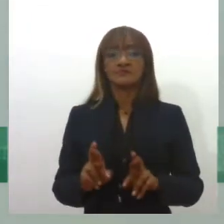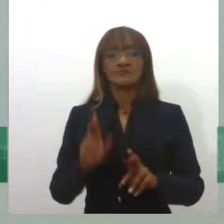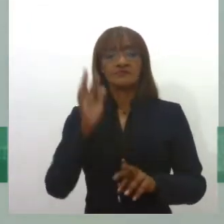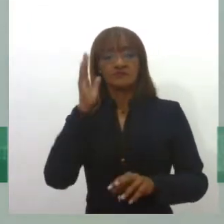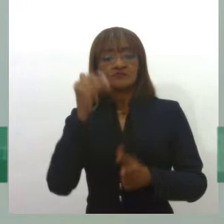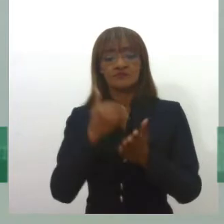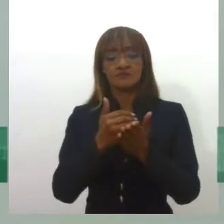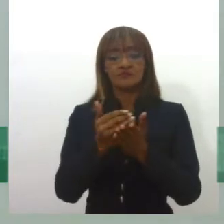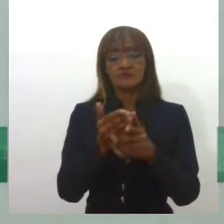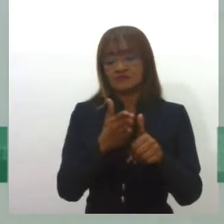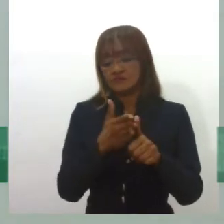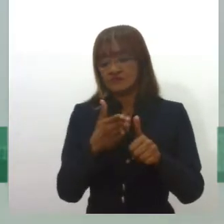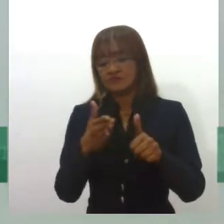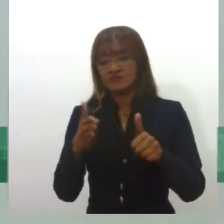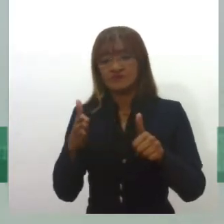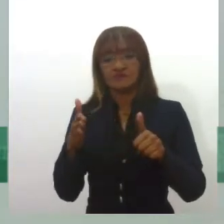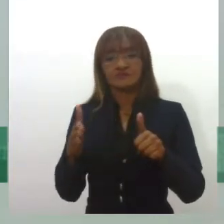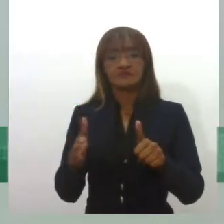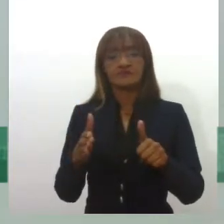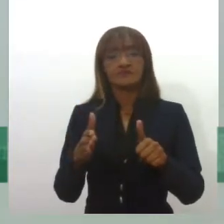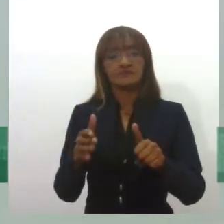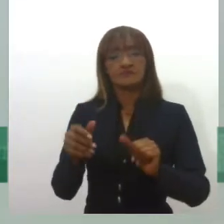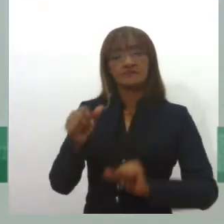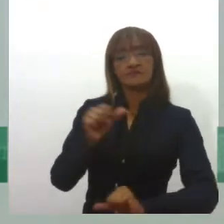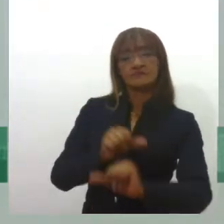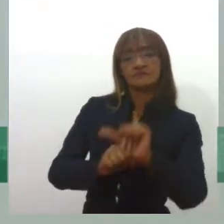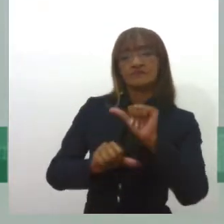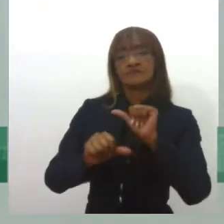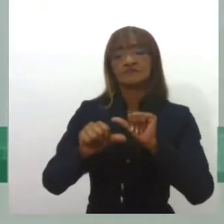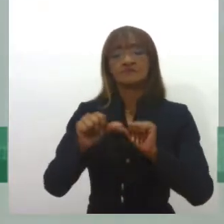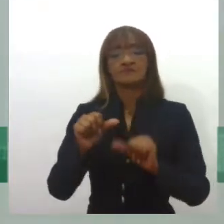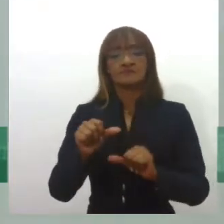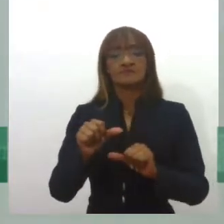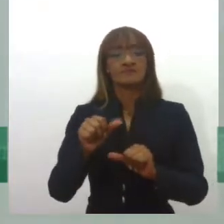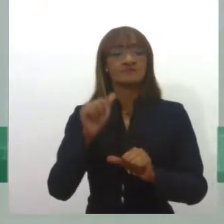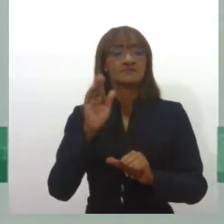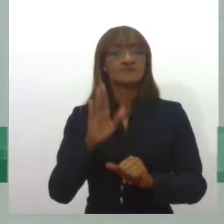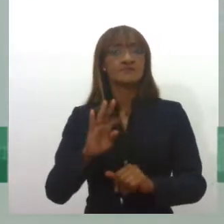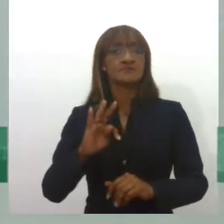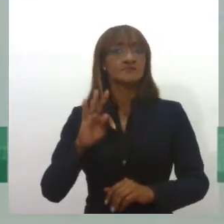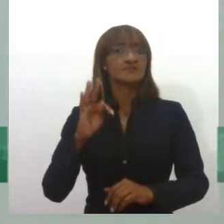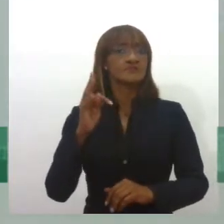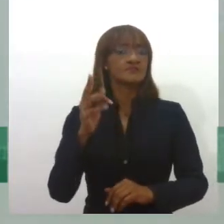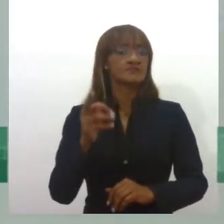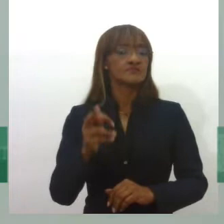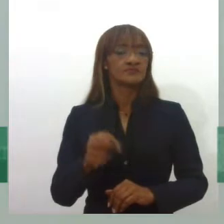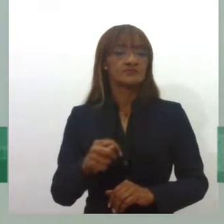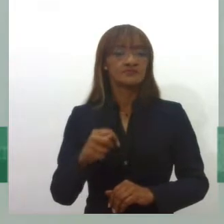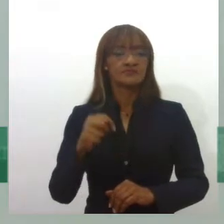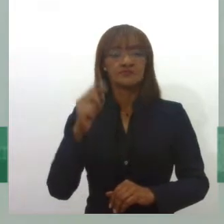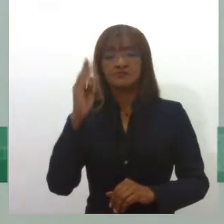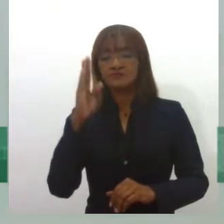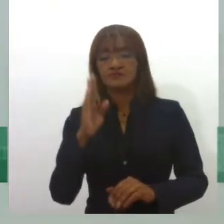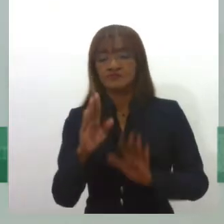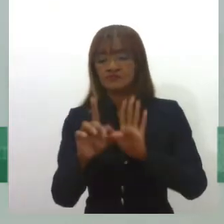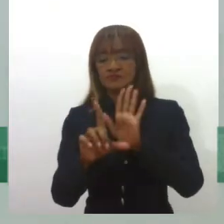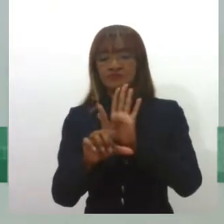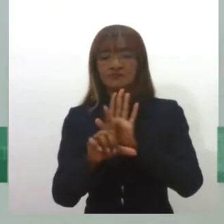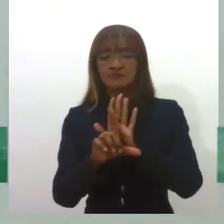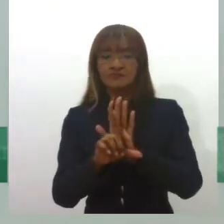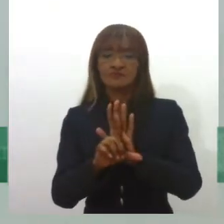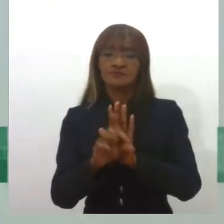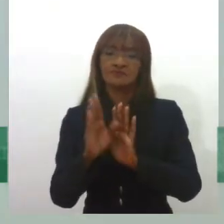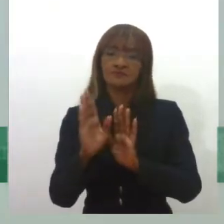para transformar aquele ato da Organização das Nações Unidas em legislação, em